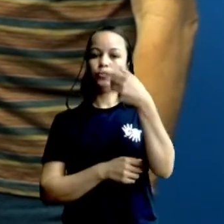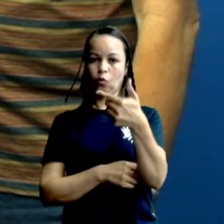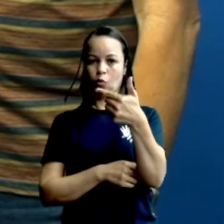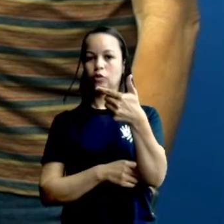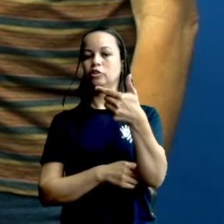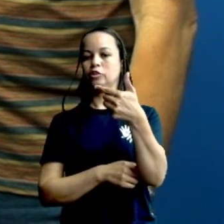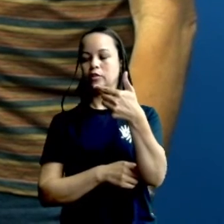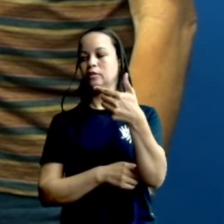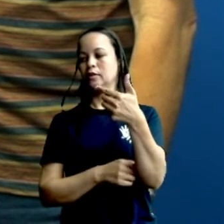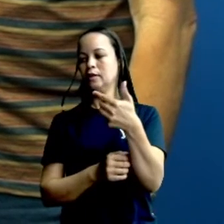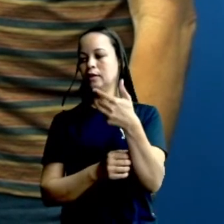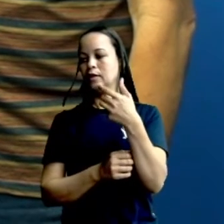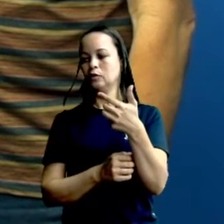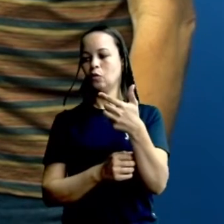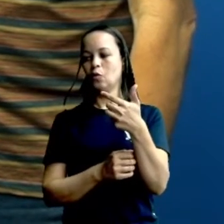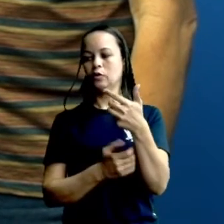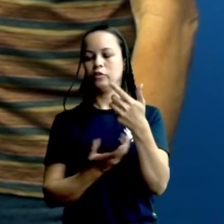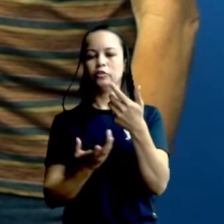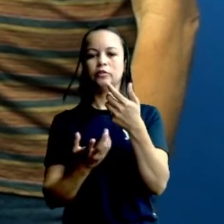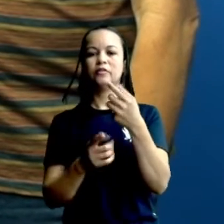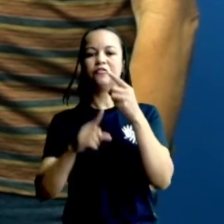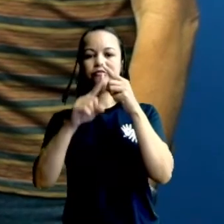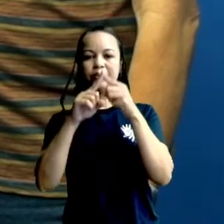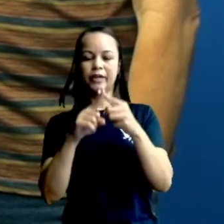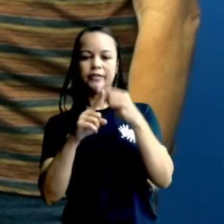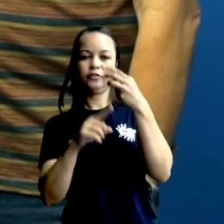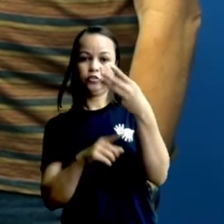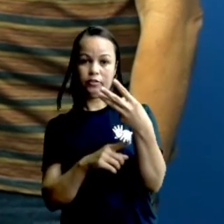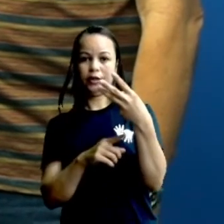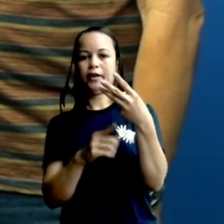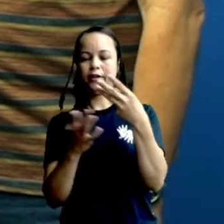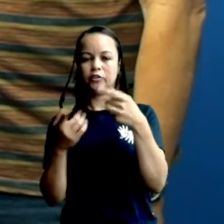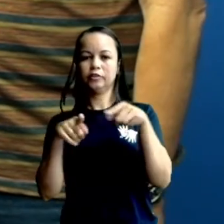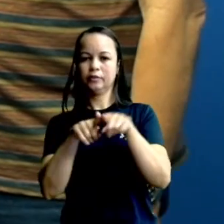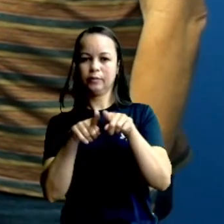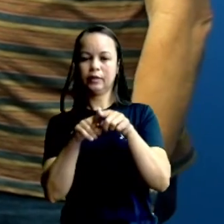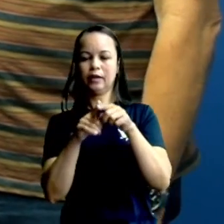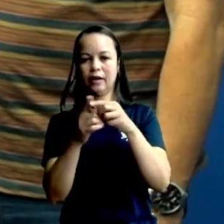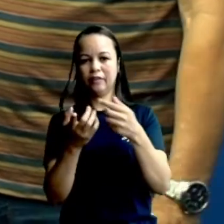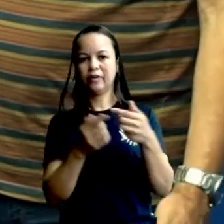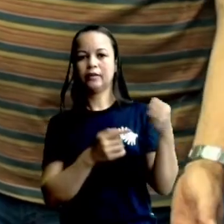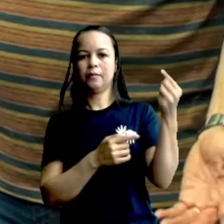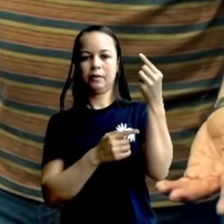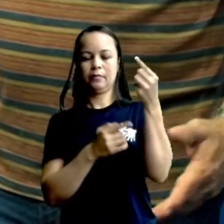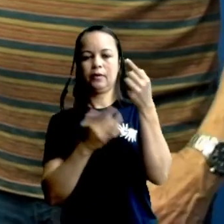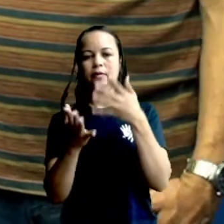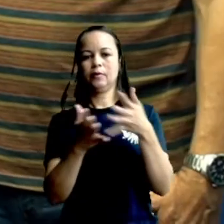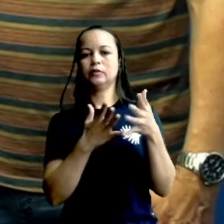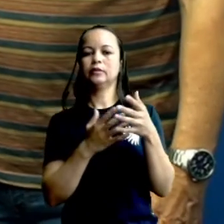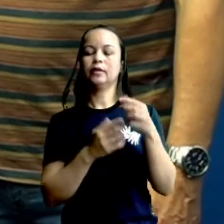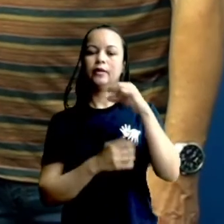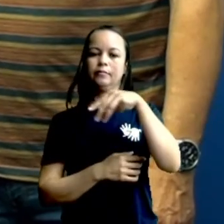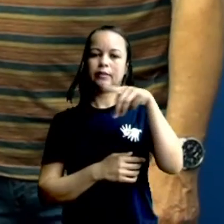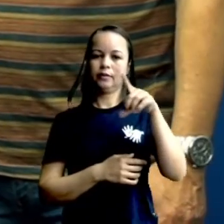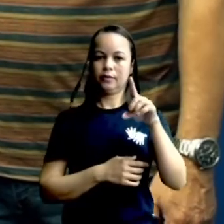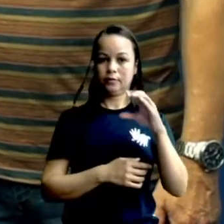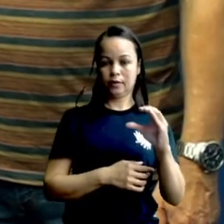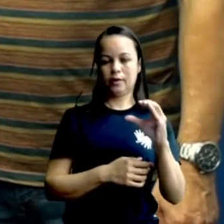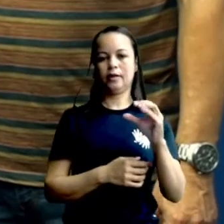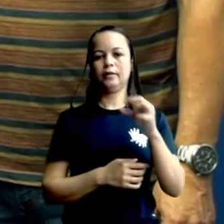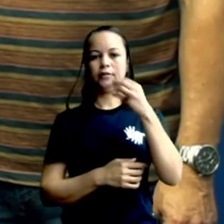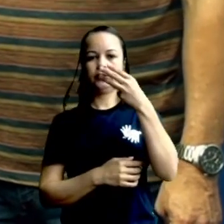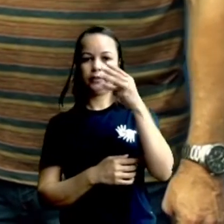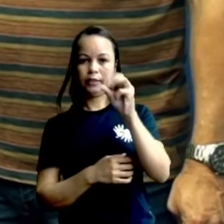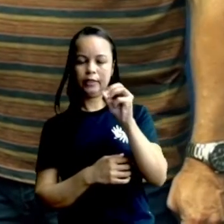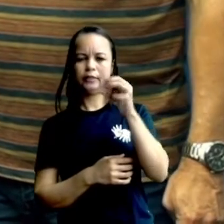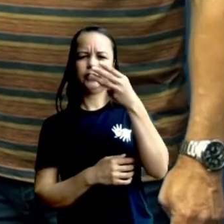que é comum, de menor expoente, que é 2 a primeira, e o 3 também elevado à primeira potência. Então o MDC entre